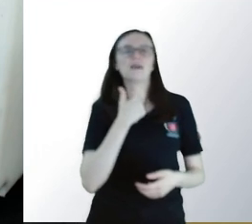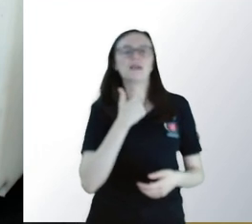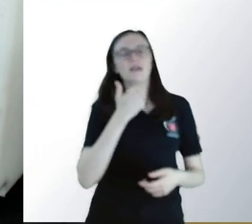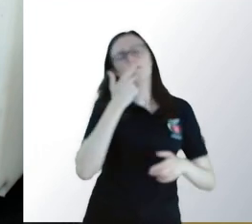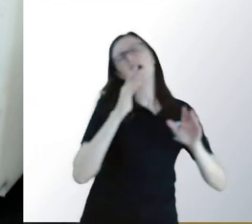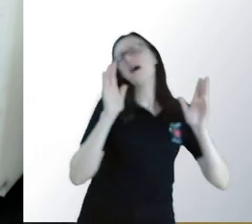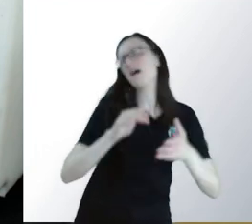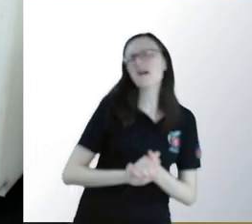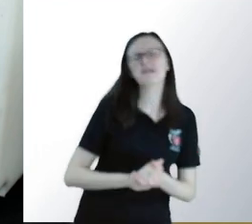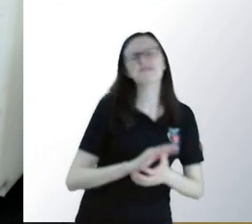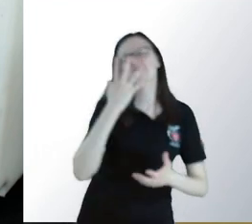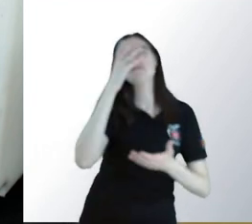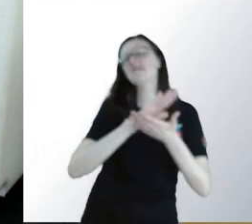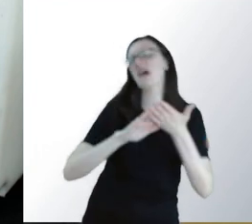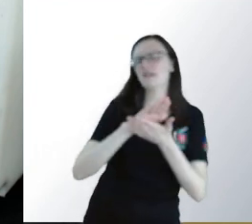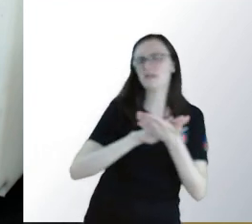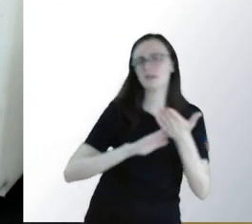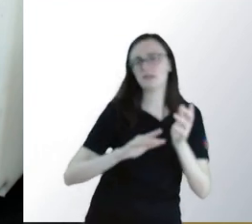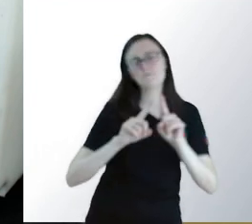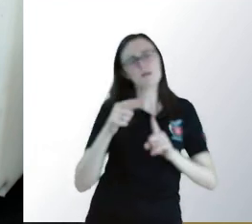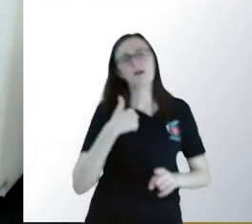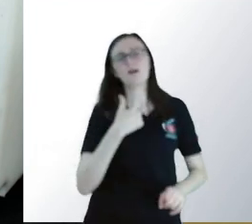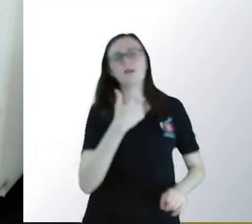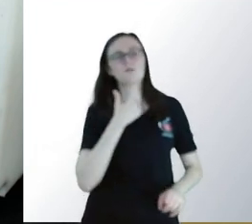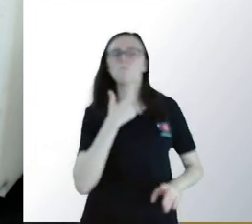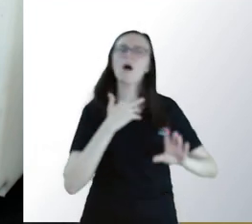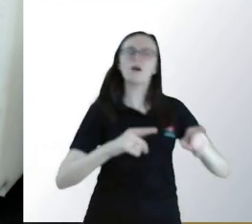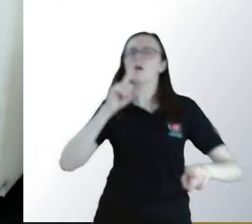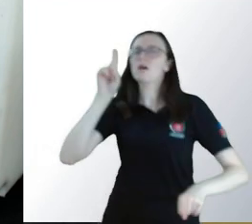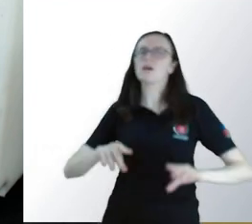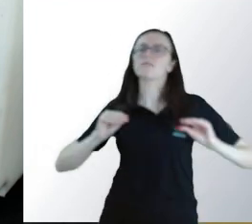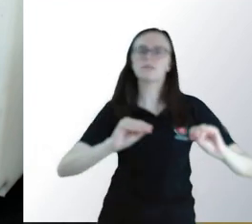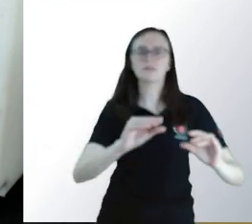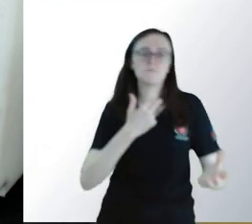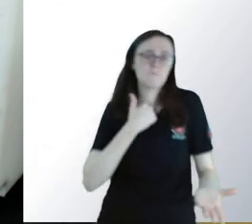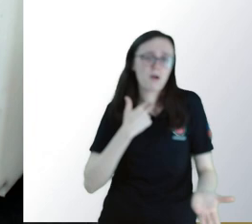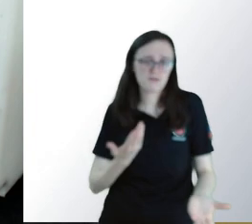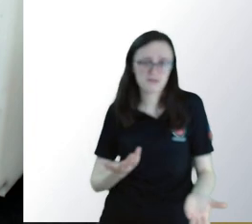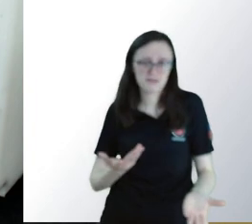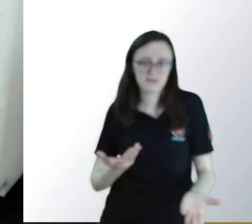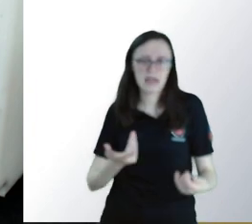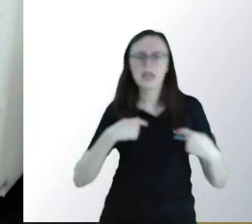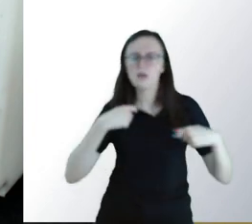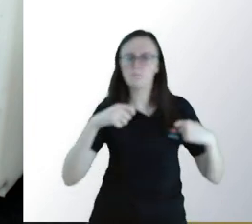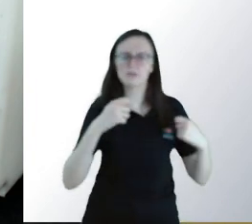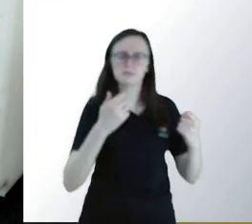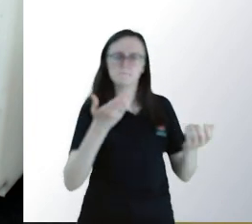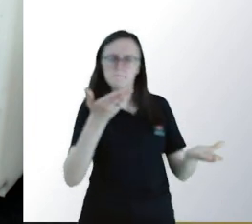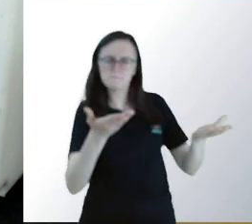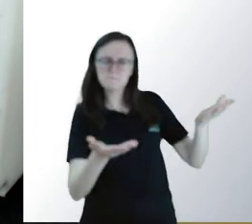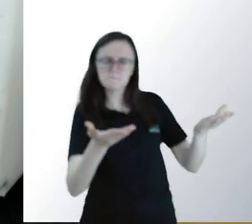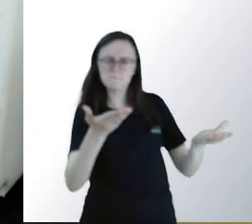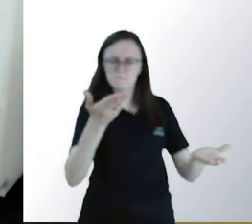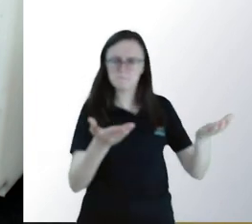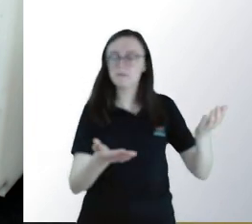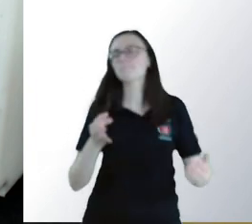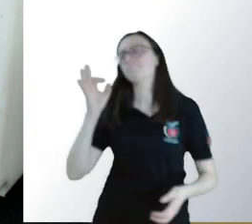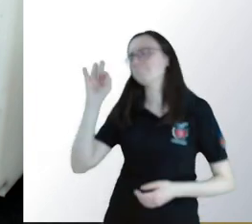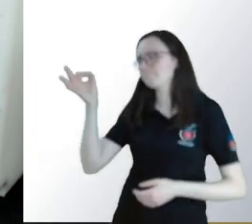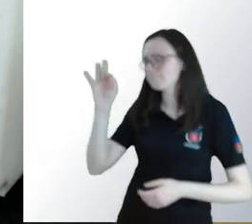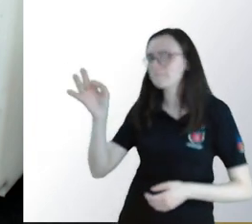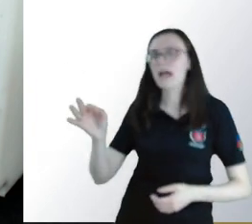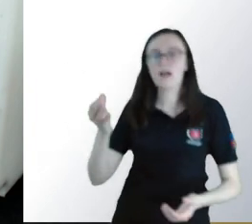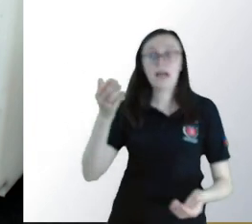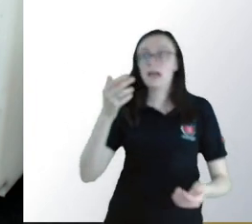dizer, não foi nada, mas também não posso levar tudo, né, 880, eu preciso fazer essa avaliação, né. Exatamente, porque os extremos,